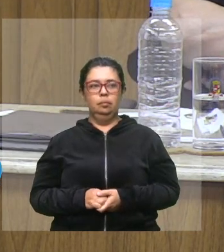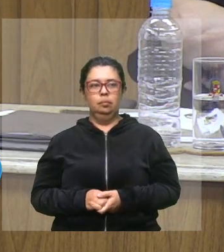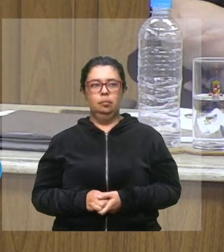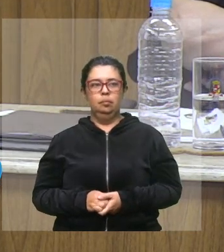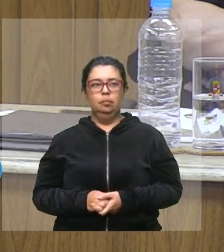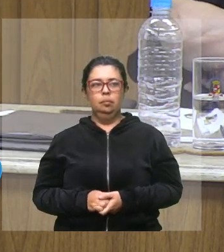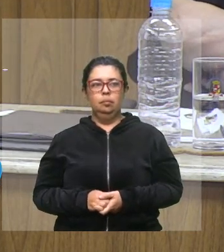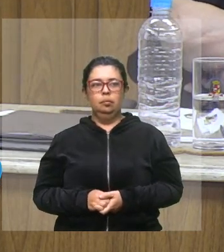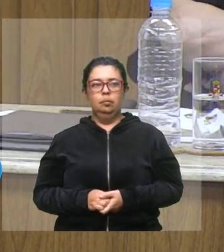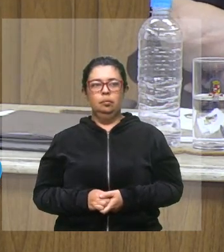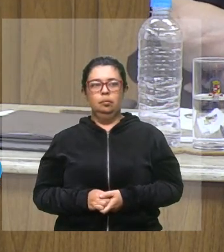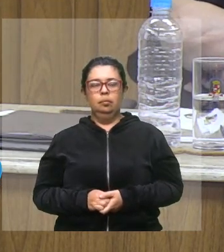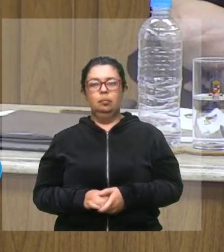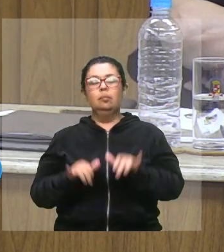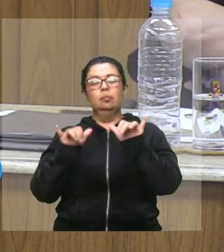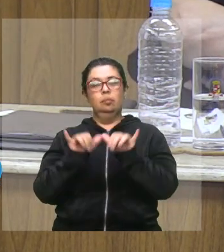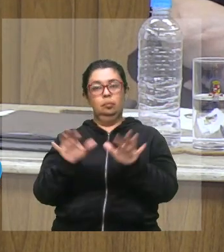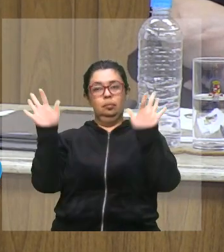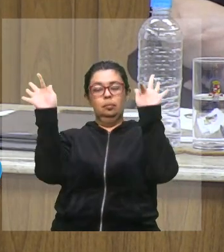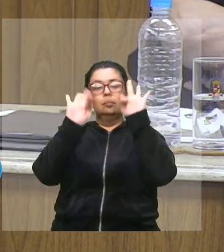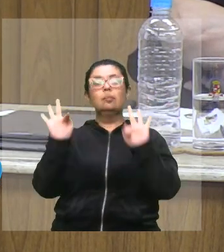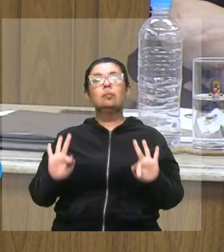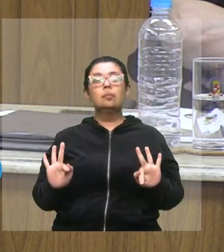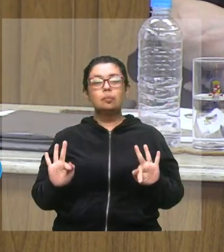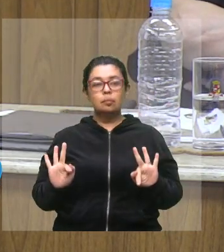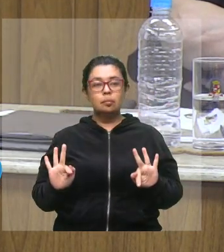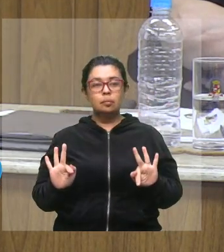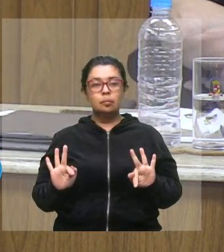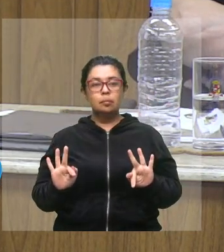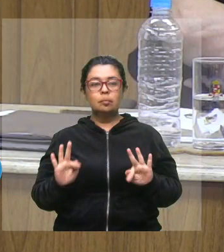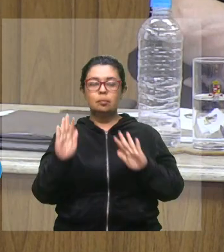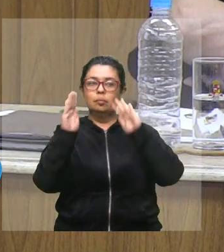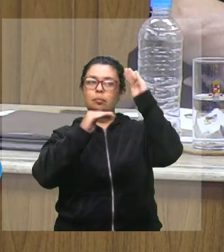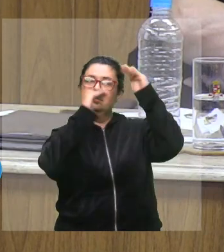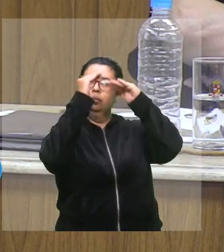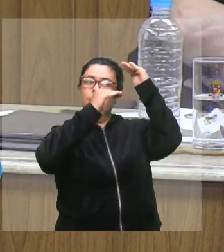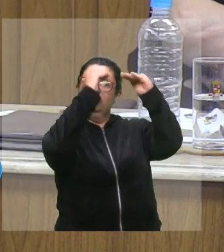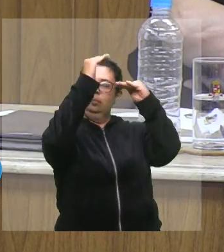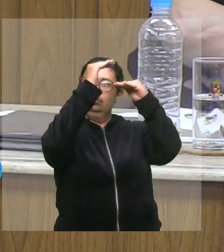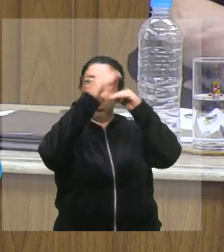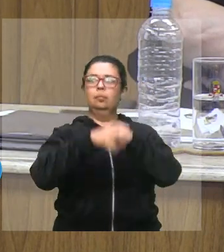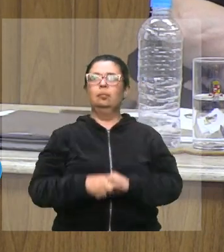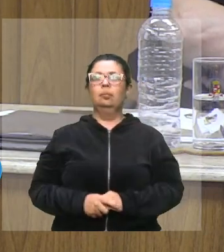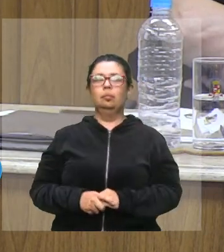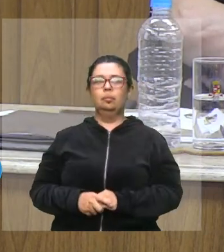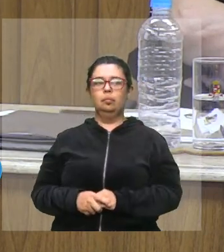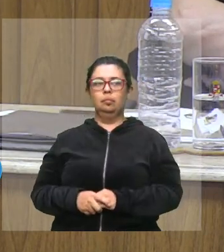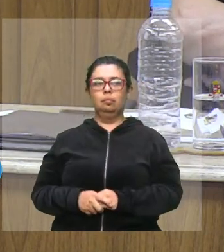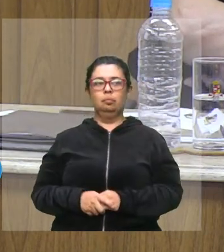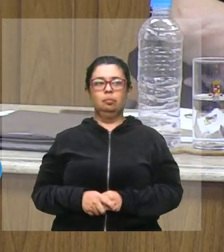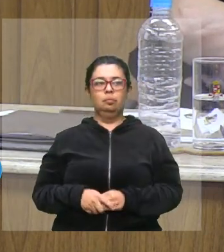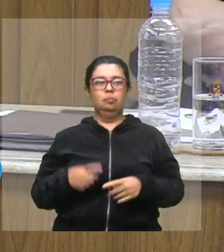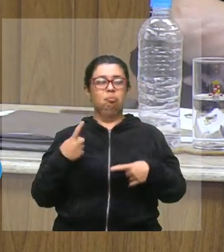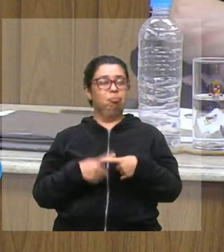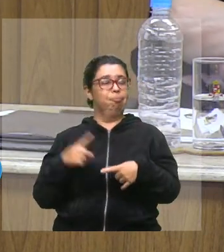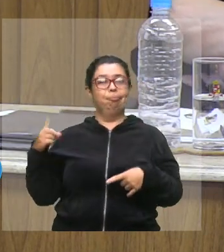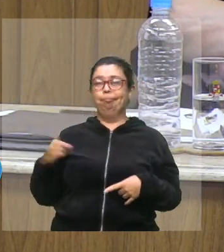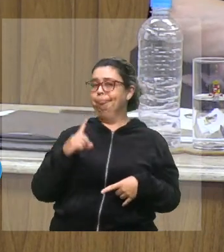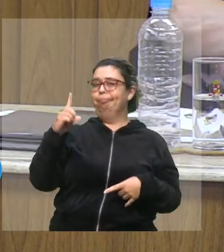E a gente fica muito feliz em poder estar avançando nessa questão, porque sozinho, senhor presidente, ninguém faz